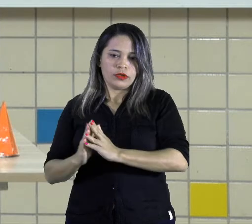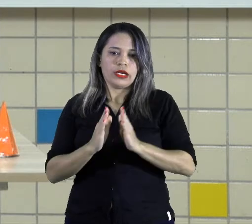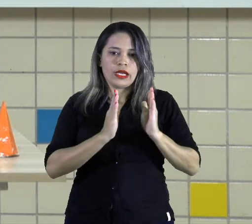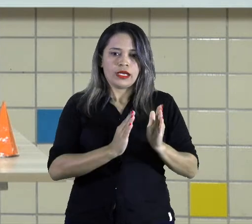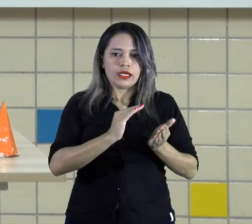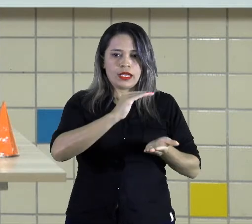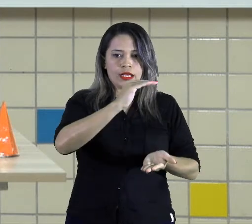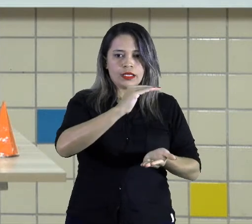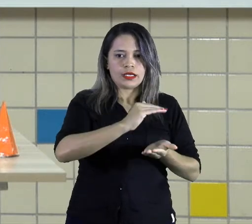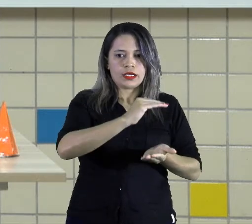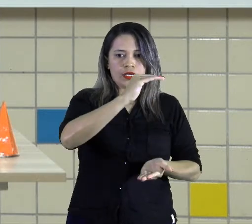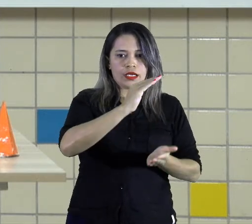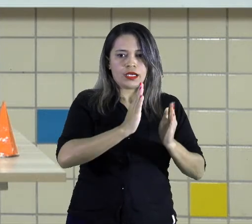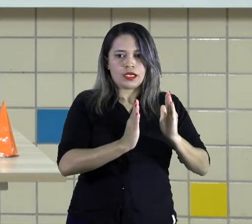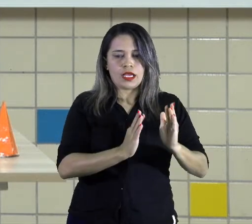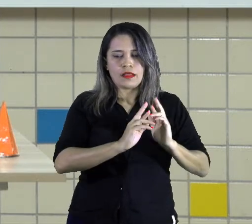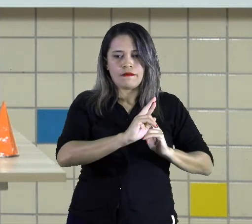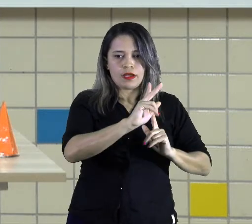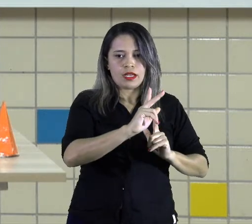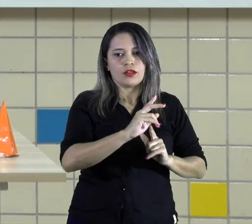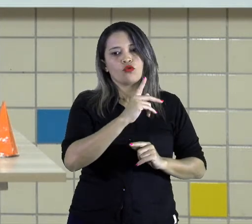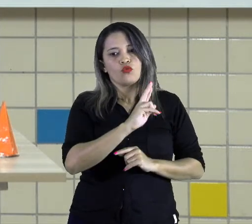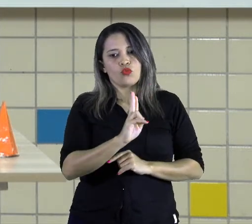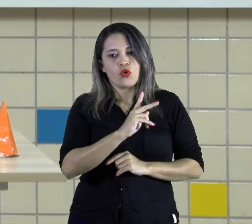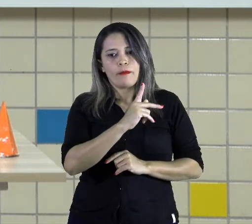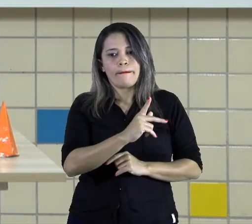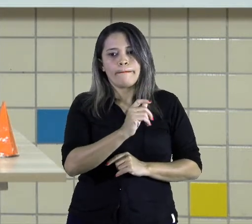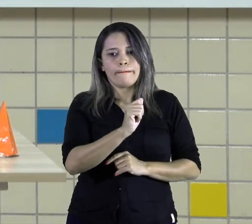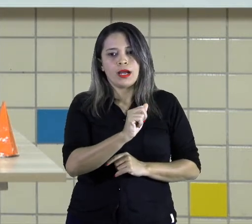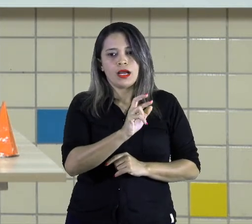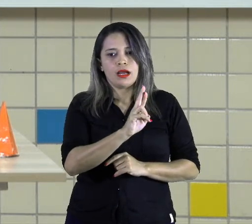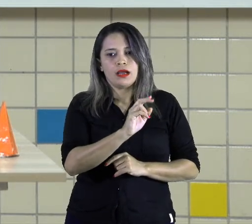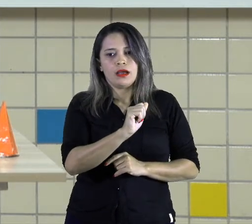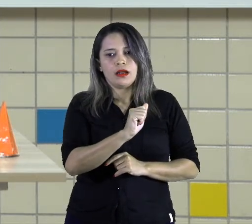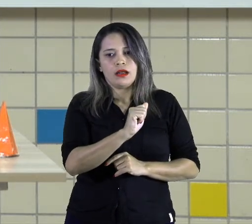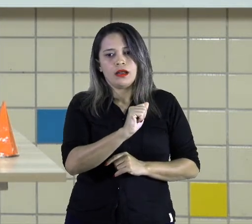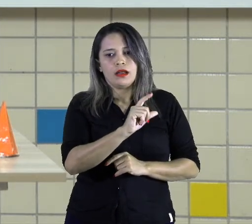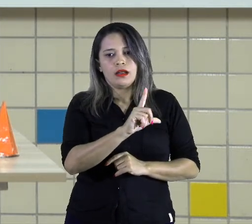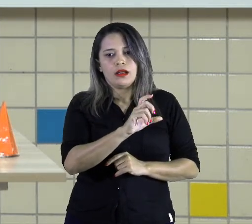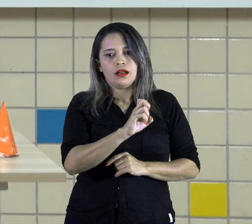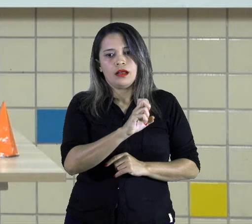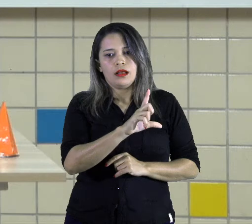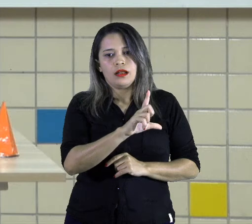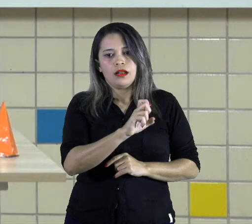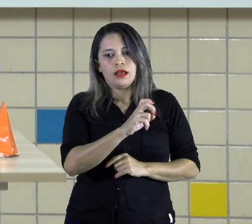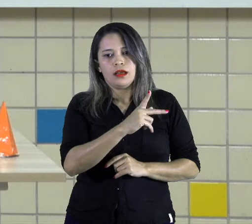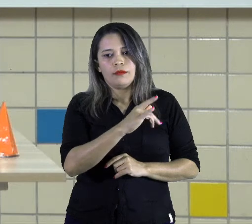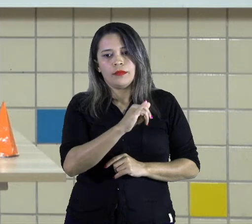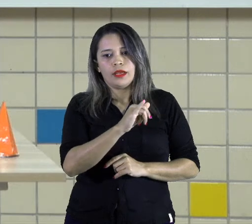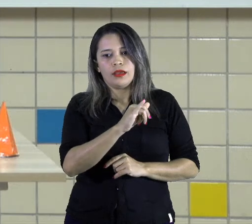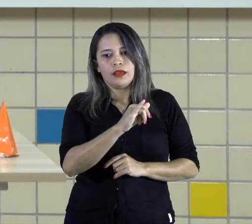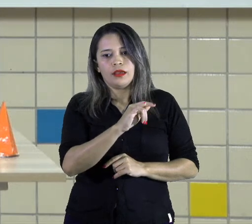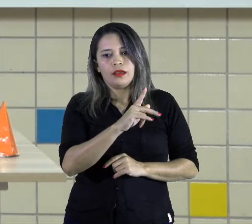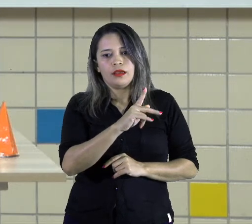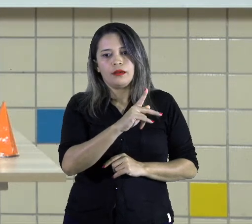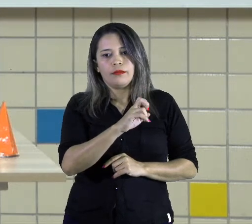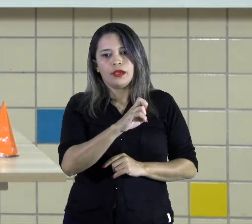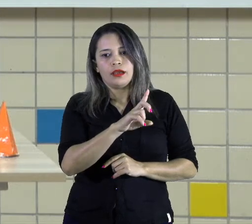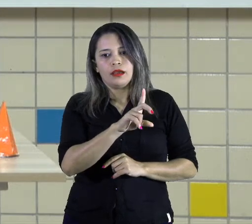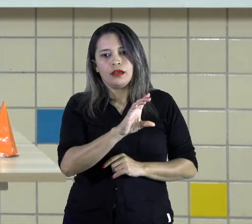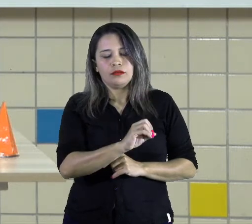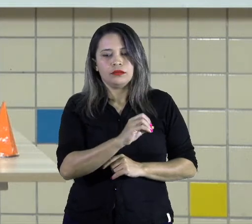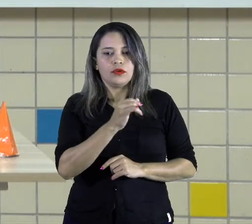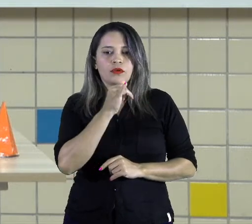de paralelepípedo, né? Ó, ele é o cubo mais esticadinho. certo? Olha só, vou dar um exemplo aqui